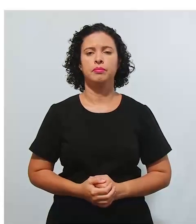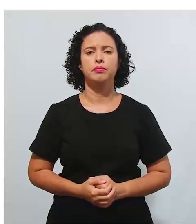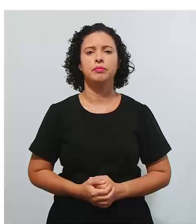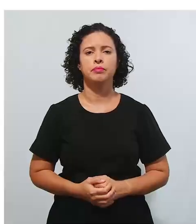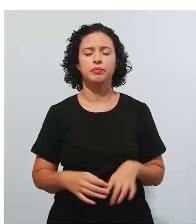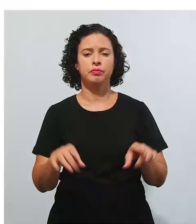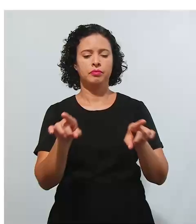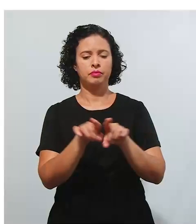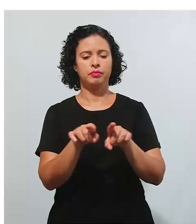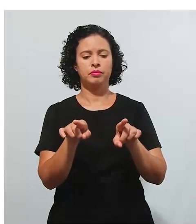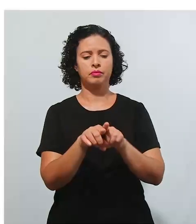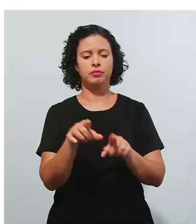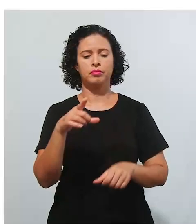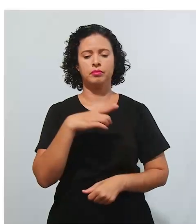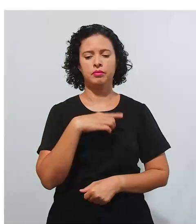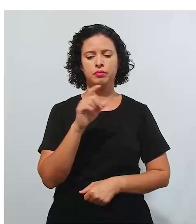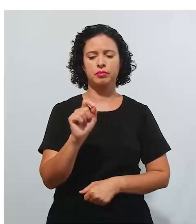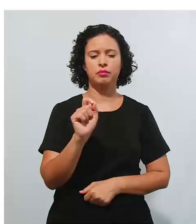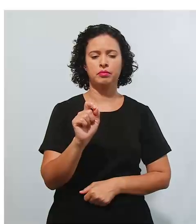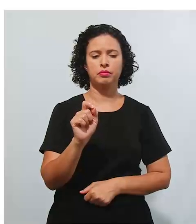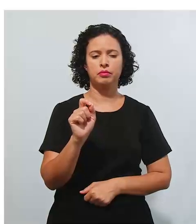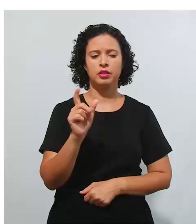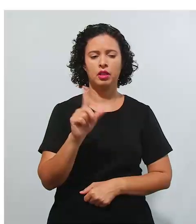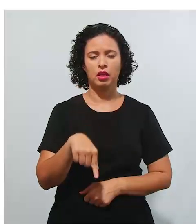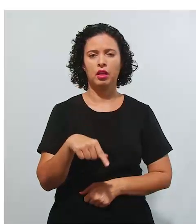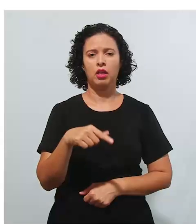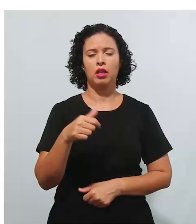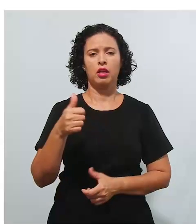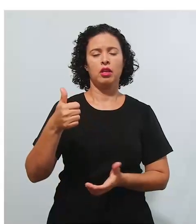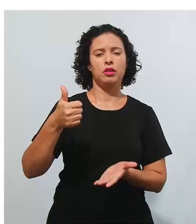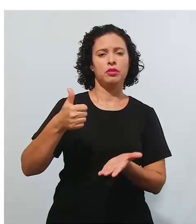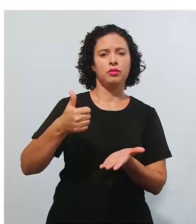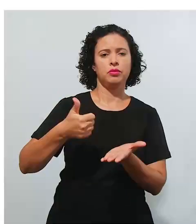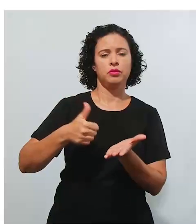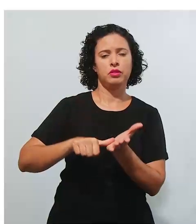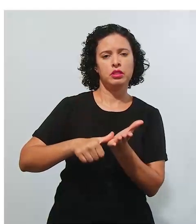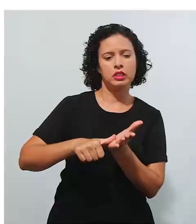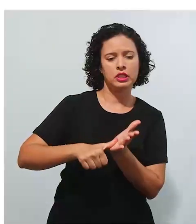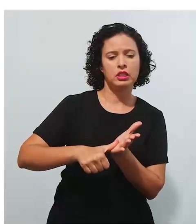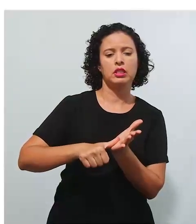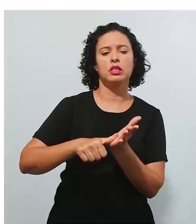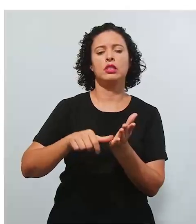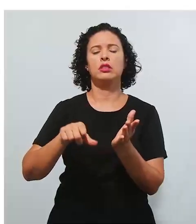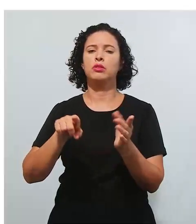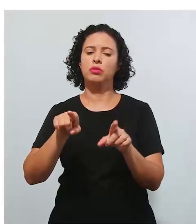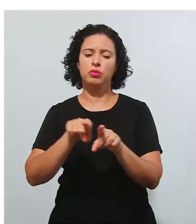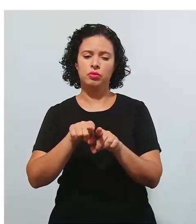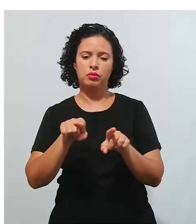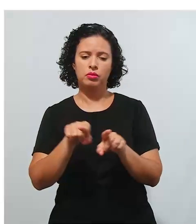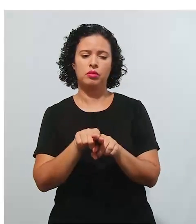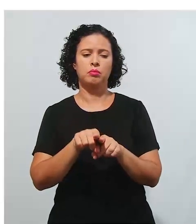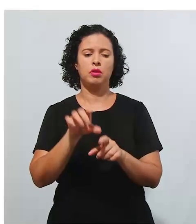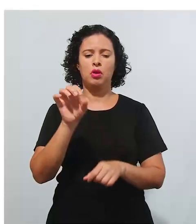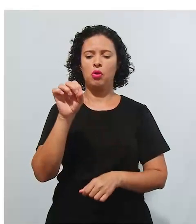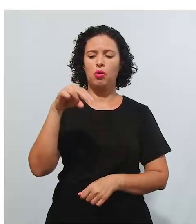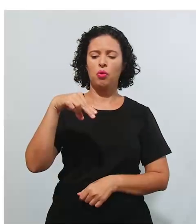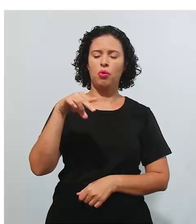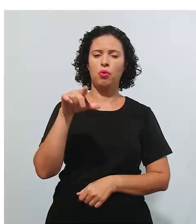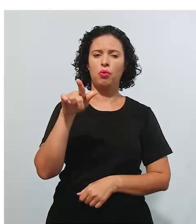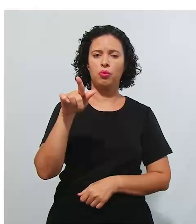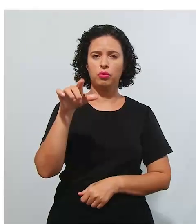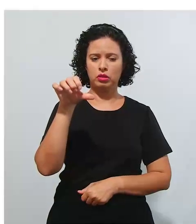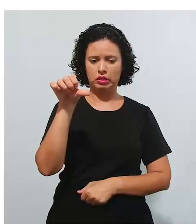Temos também como atores envolvidos os sindicatos e as organizações do terceiro setor.